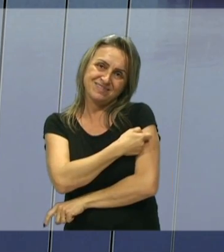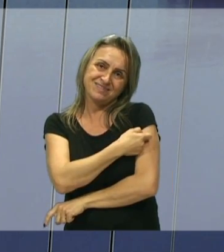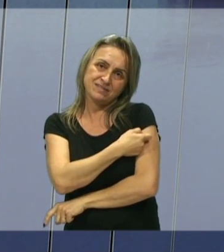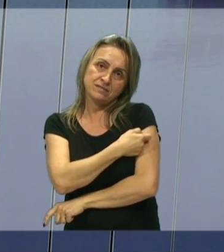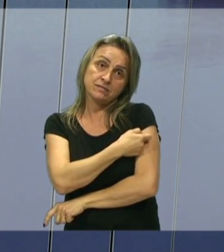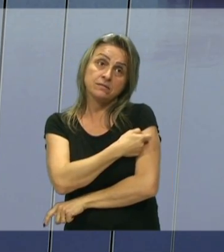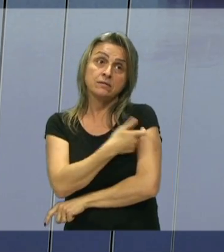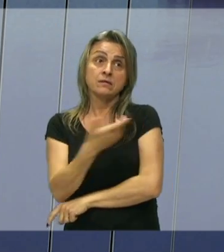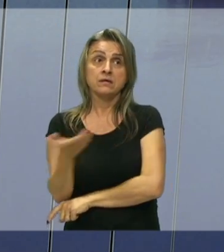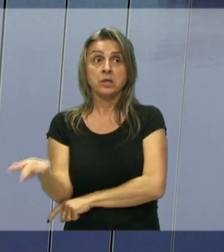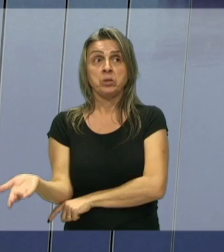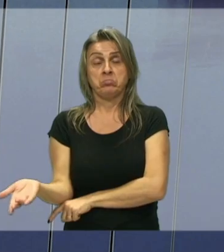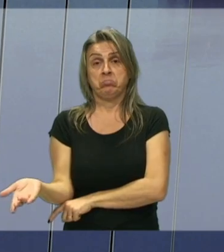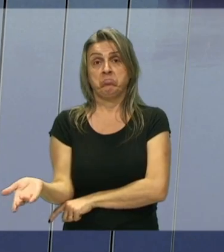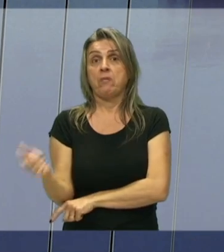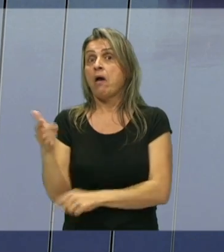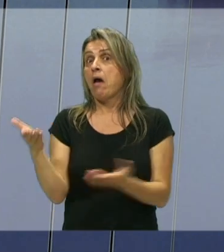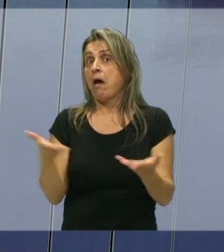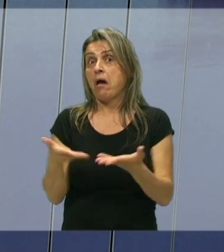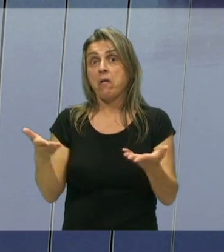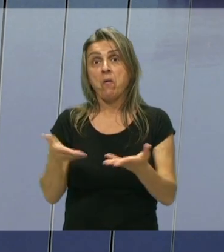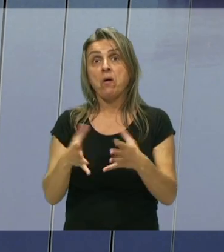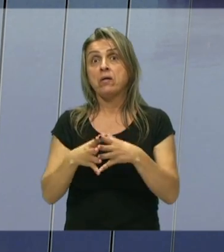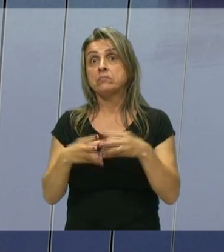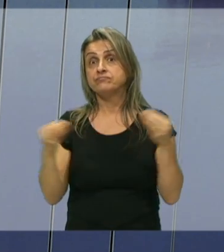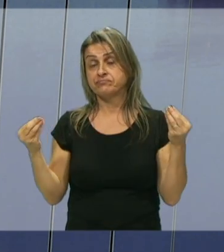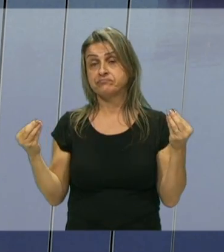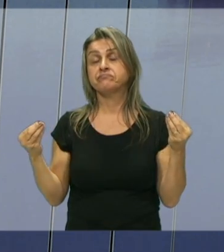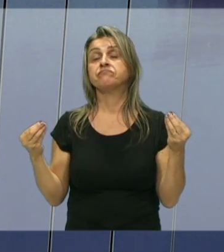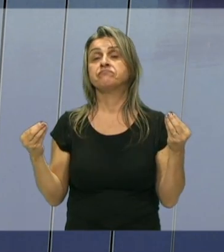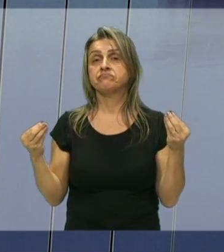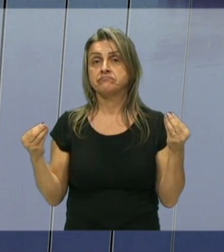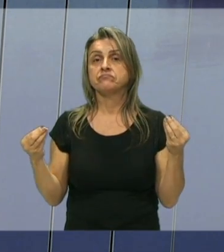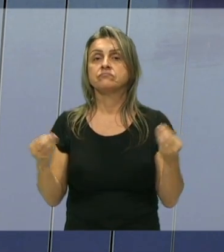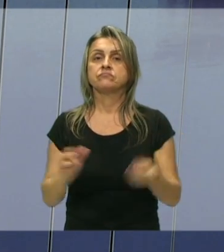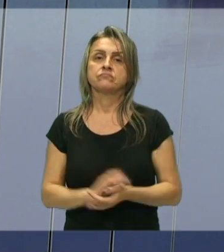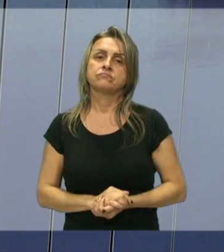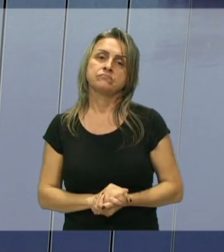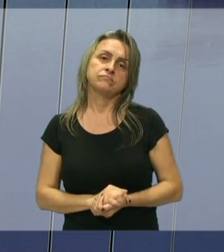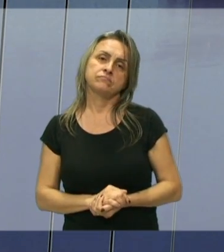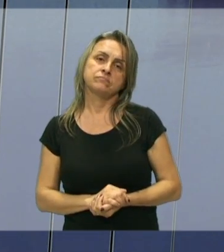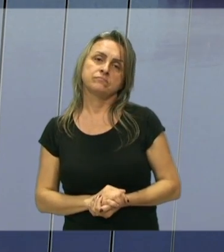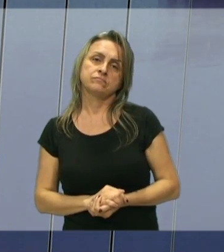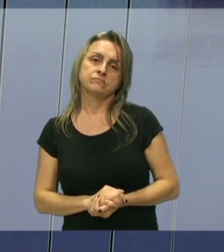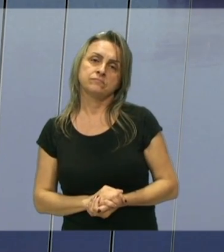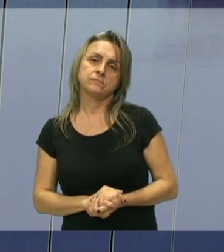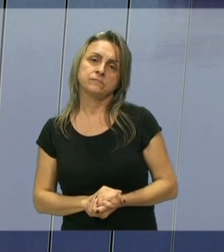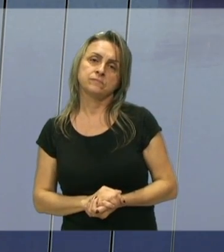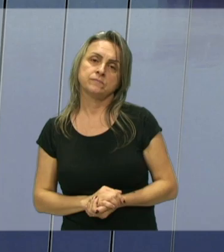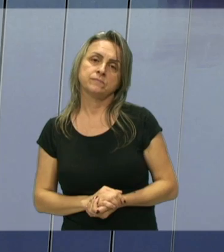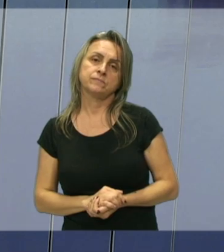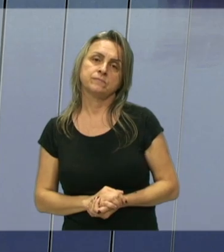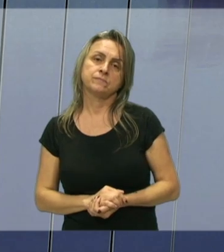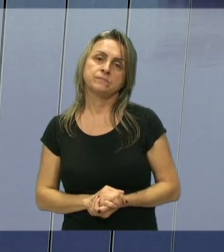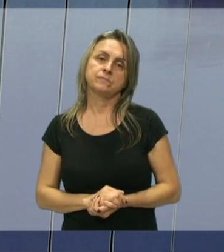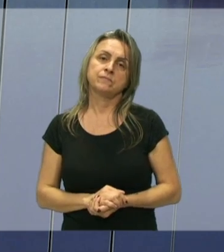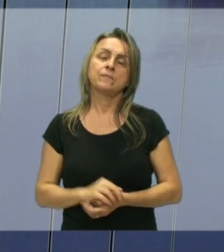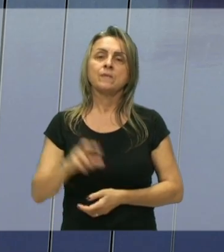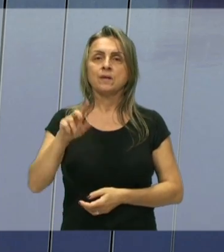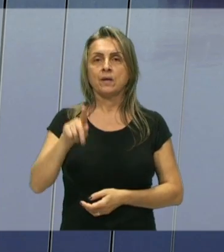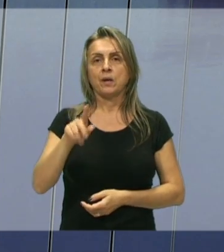vendesse, o Brasil colocava no braço do Brasil inteiro a vacina e a Pfizer iria